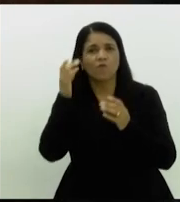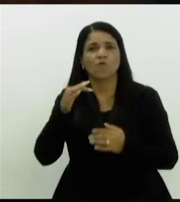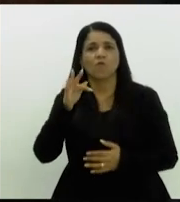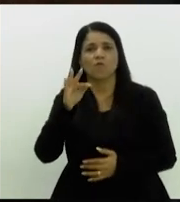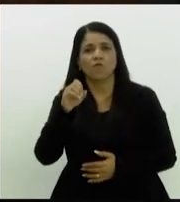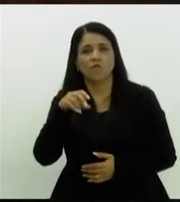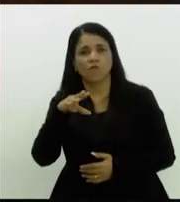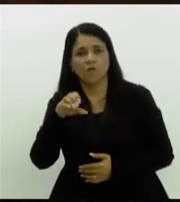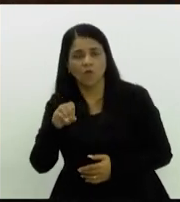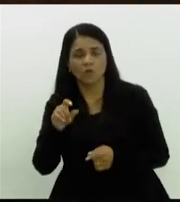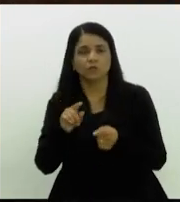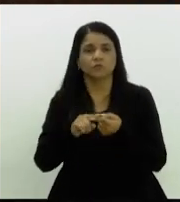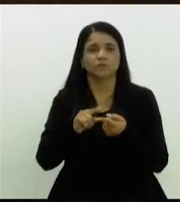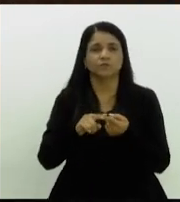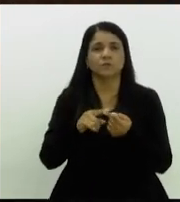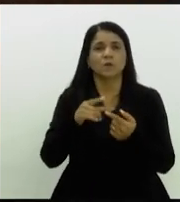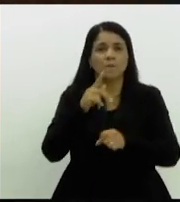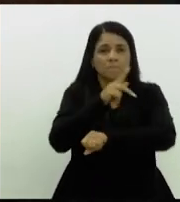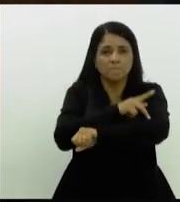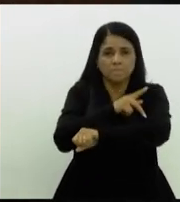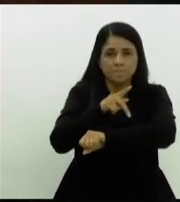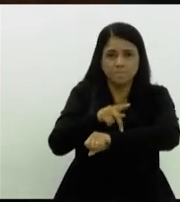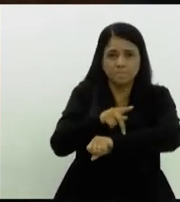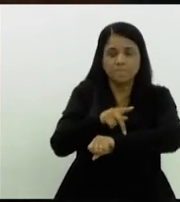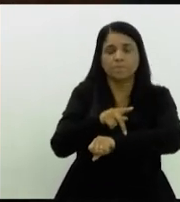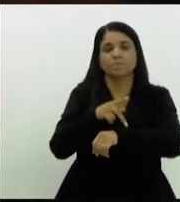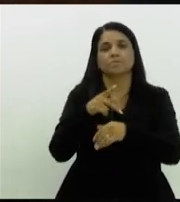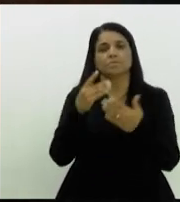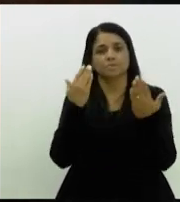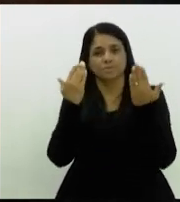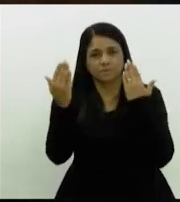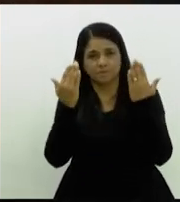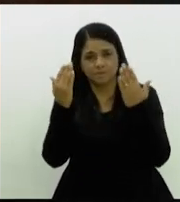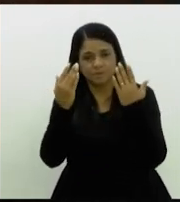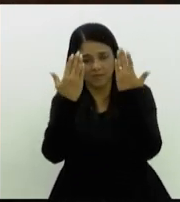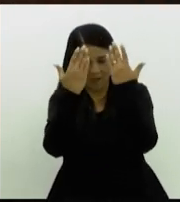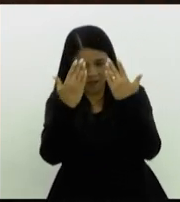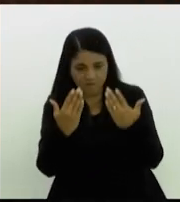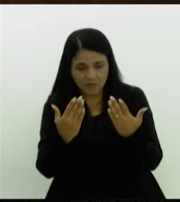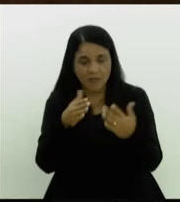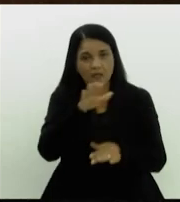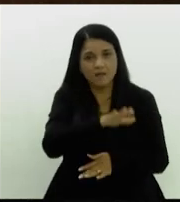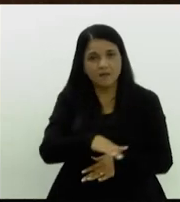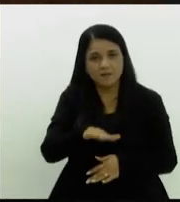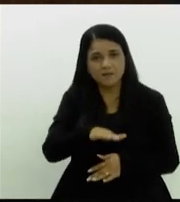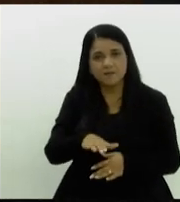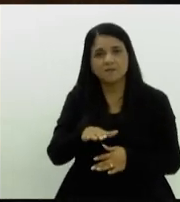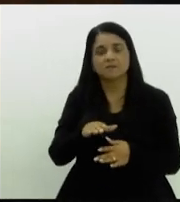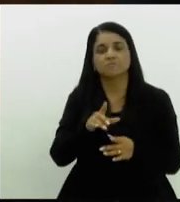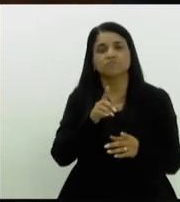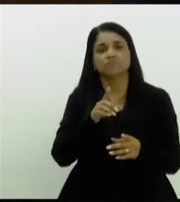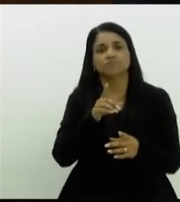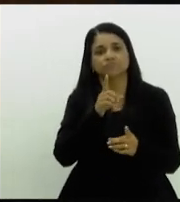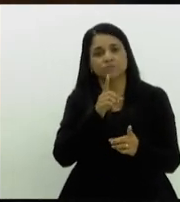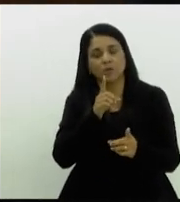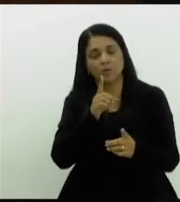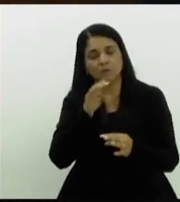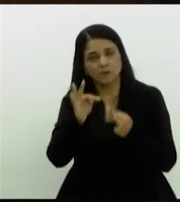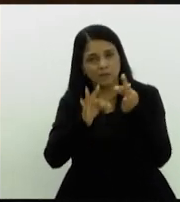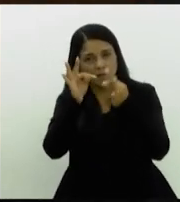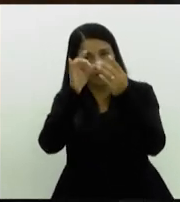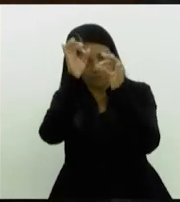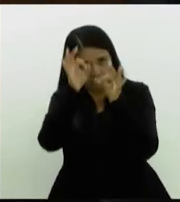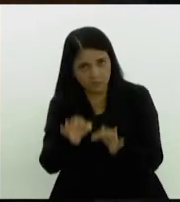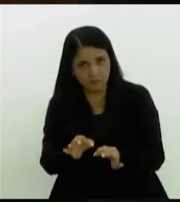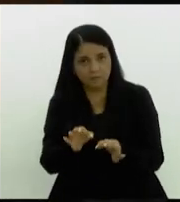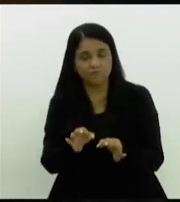neuropsicopedagoga, possam estar avaliando essa criança para encaminhamento para o tratamento necessário. E eu tenho certeza, presidente, que